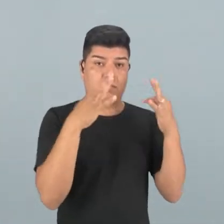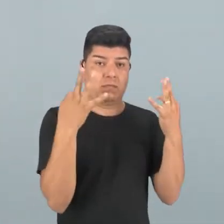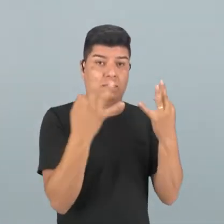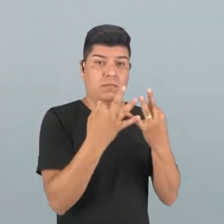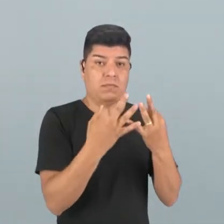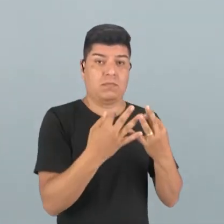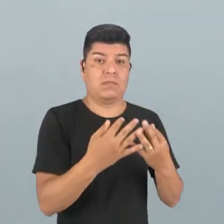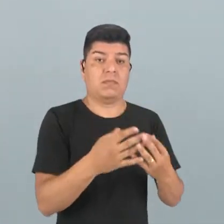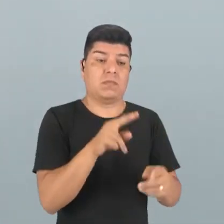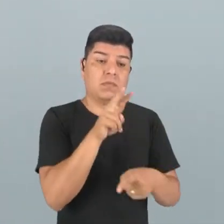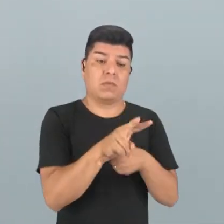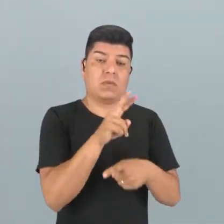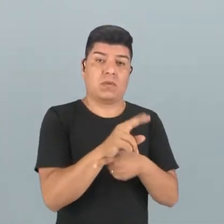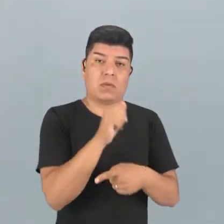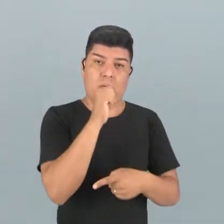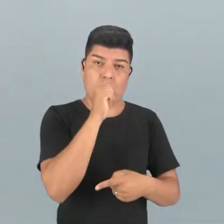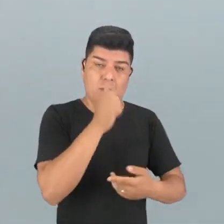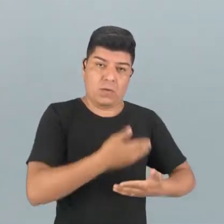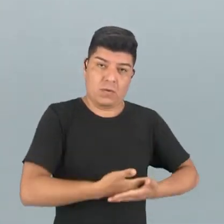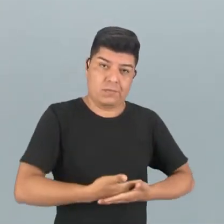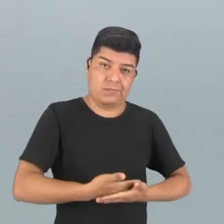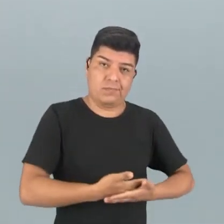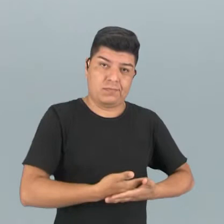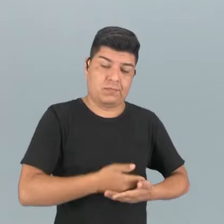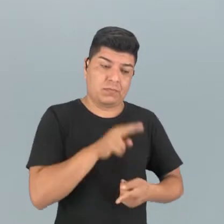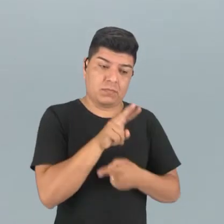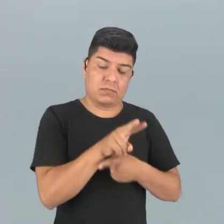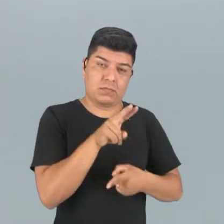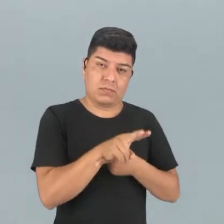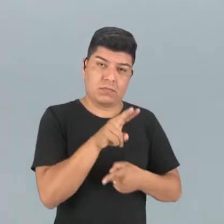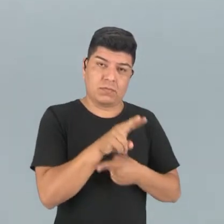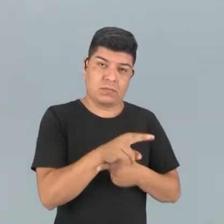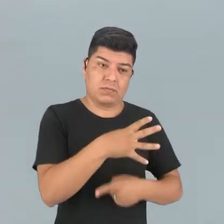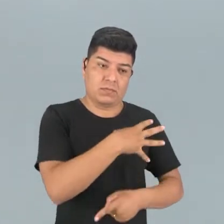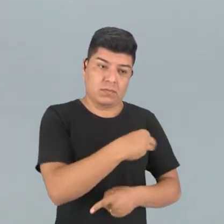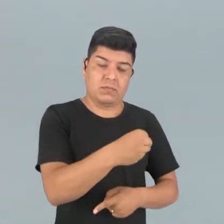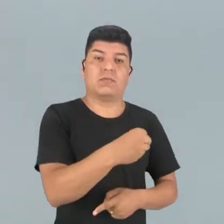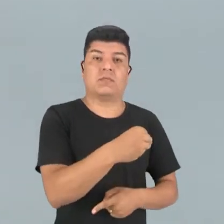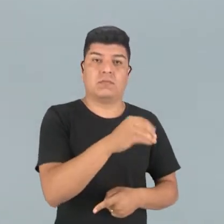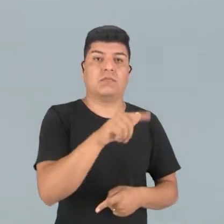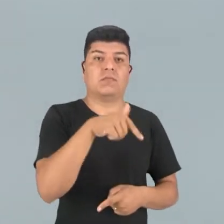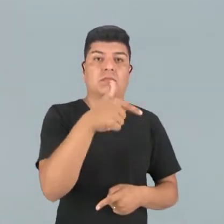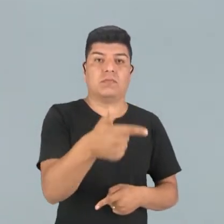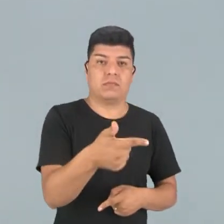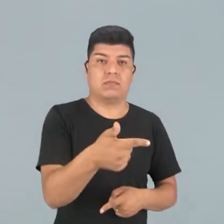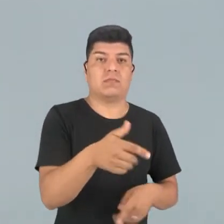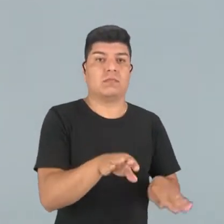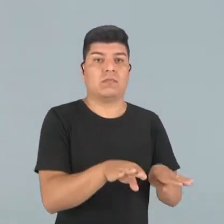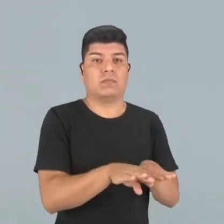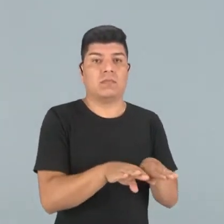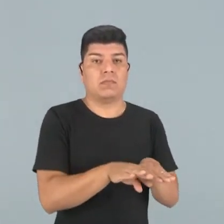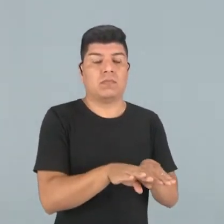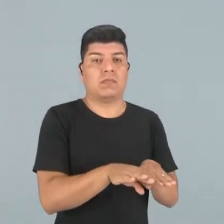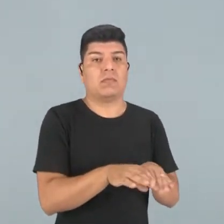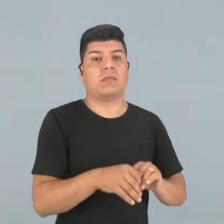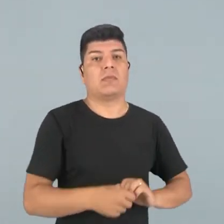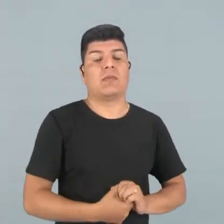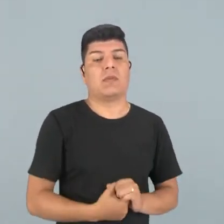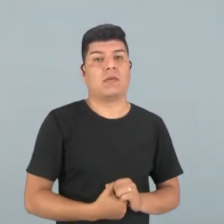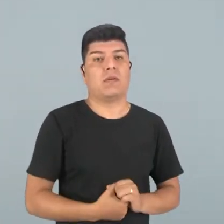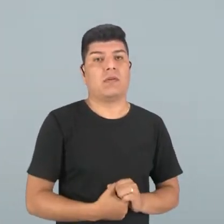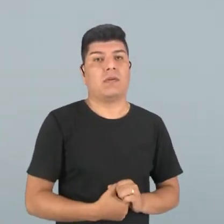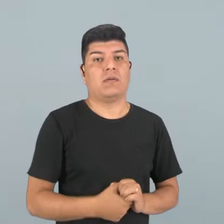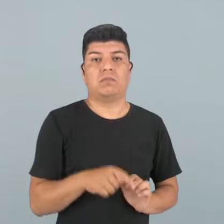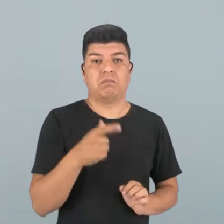babá. Mas esse trabalho que eu realizava como babá, cuidando dos filhos, né, de vizinhas e tudo, eu